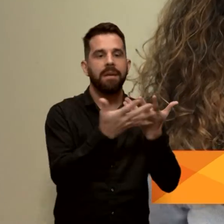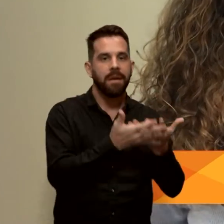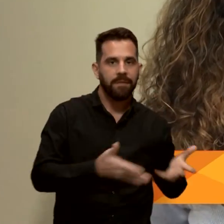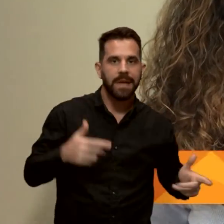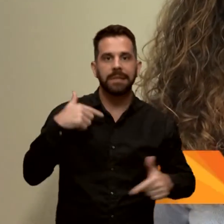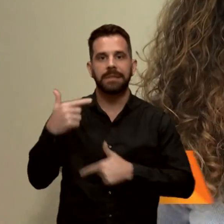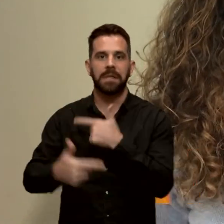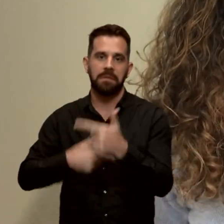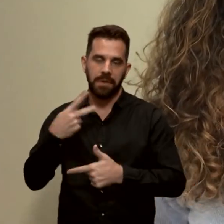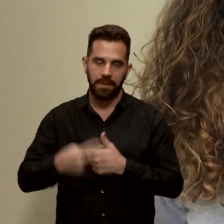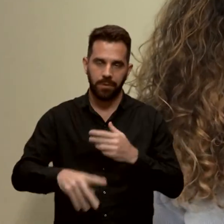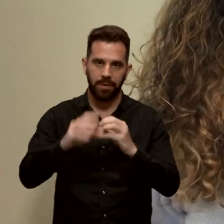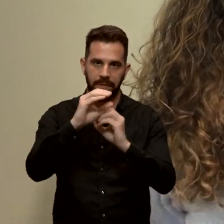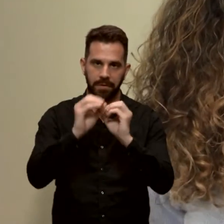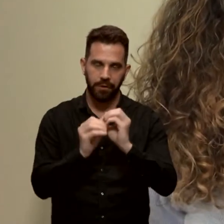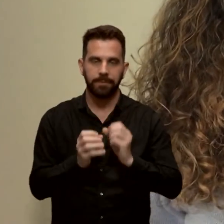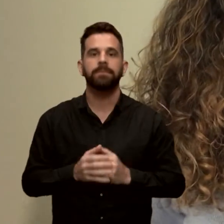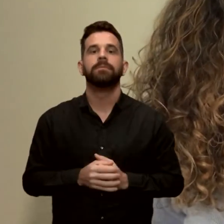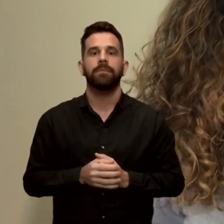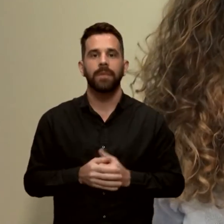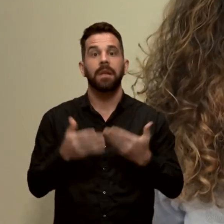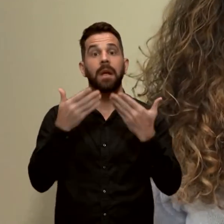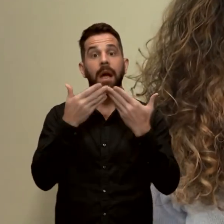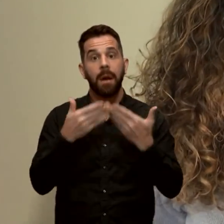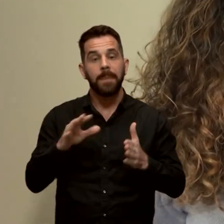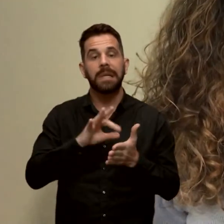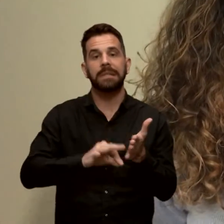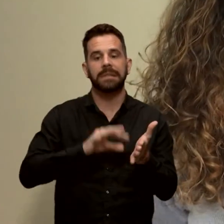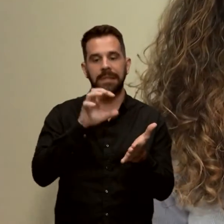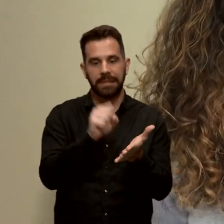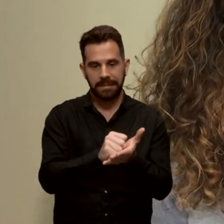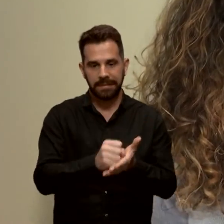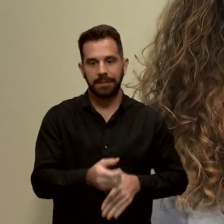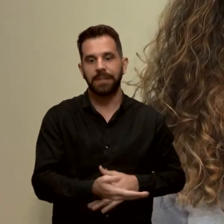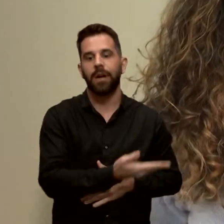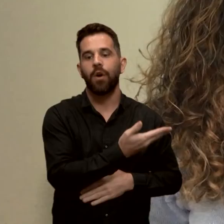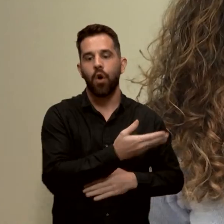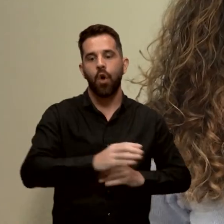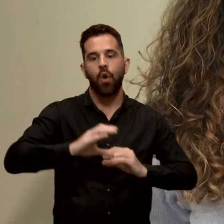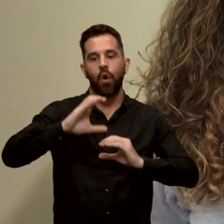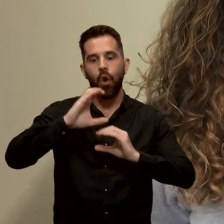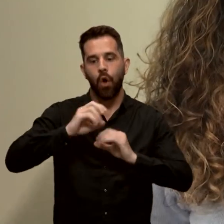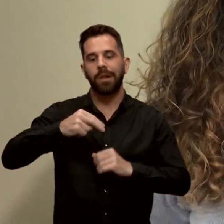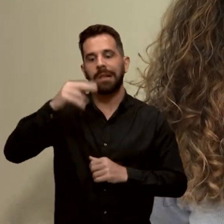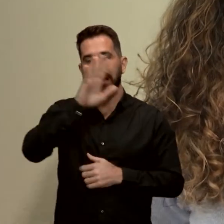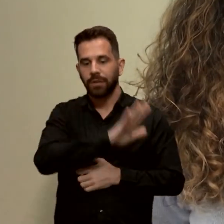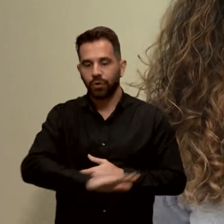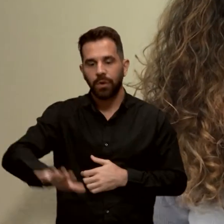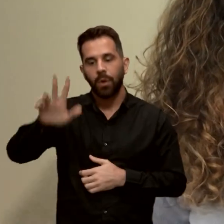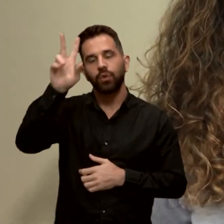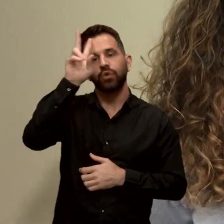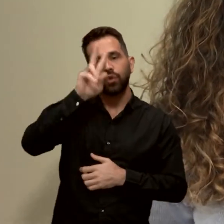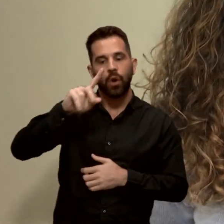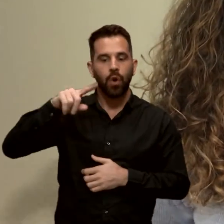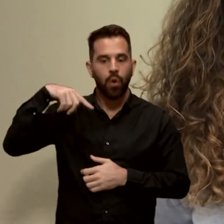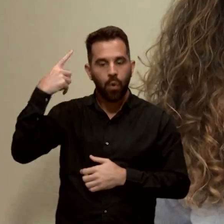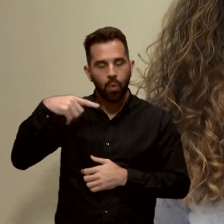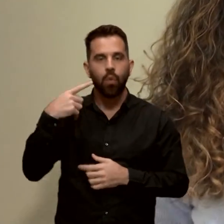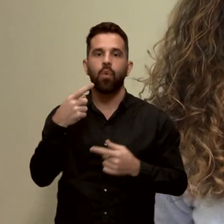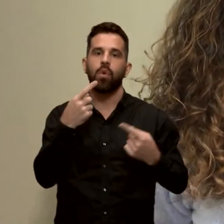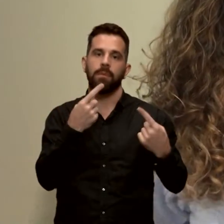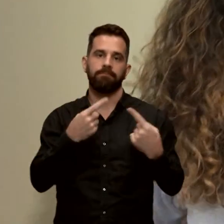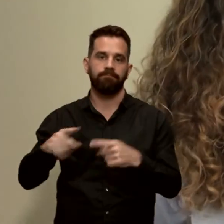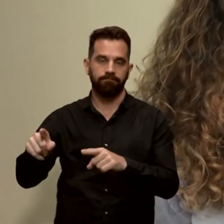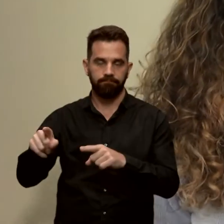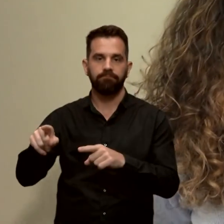da universidade. Estão abertas as inscrições para o Colóquio Nacional da História na Loucura da Luta Antimanicomial.